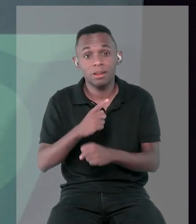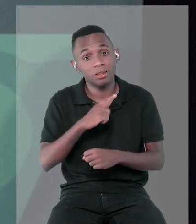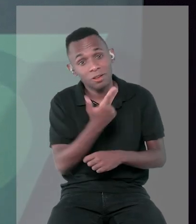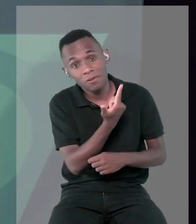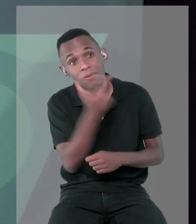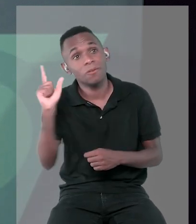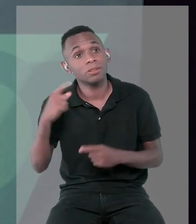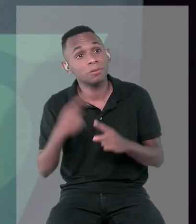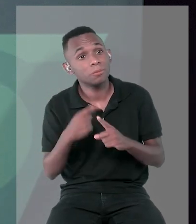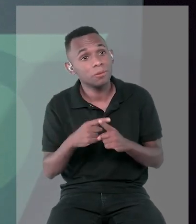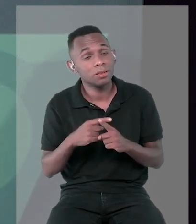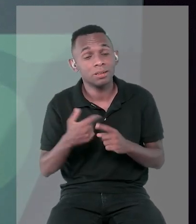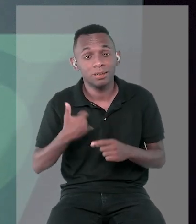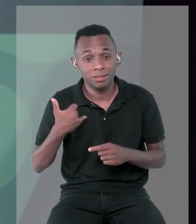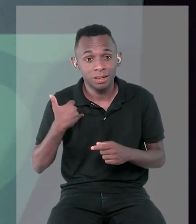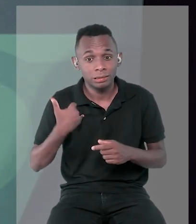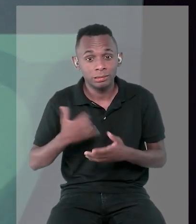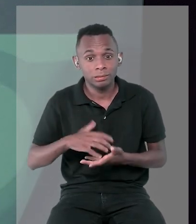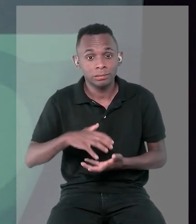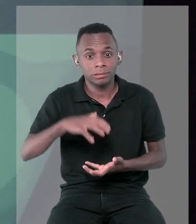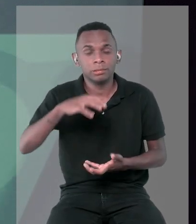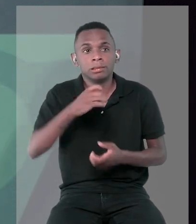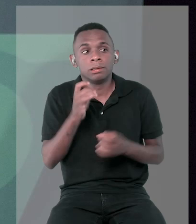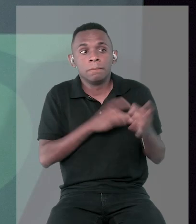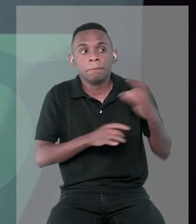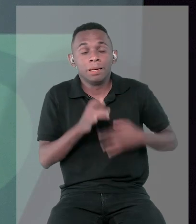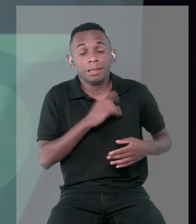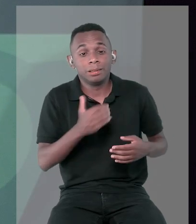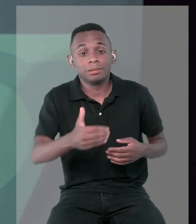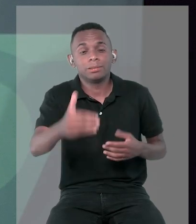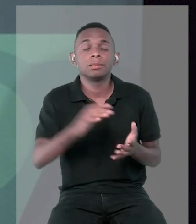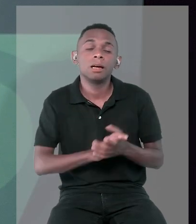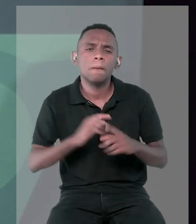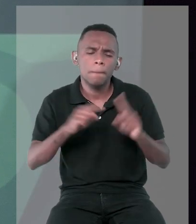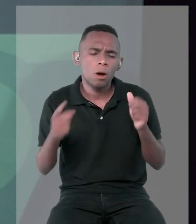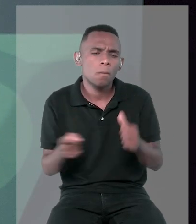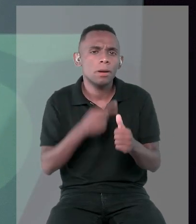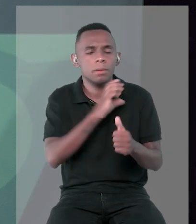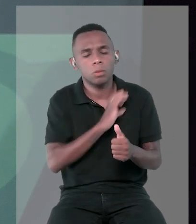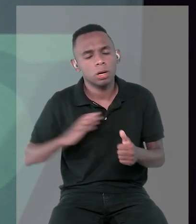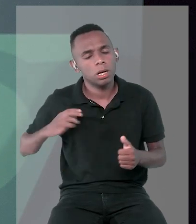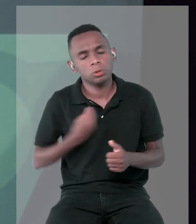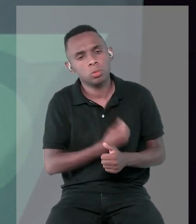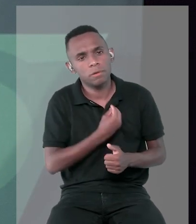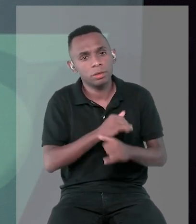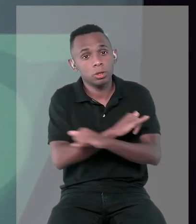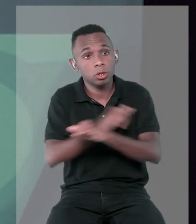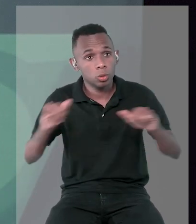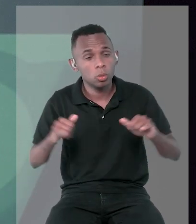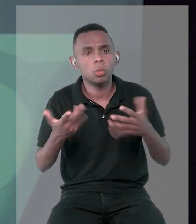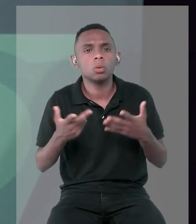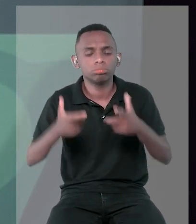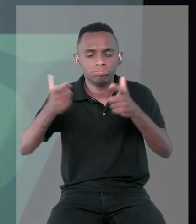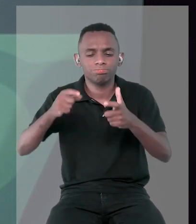outro. A idade vai depois avançando, a gente já vai ficando com medo do que vem por aí, né? Mas o primeiro realmente foi Clarice, Uma Vida que Se Conta, nesse